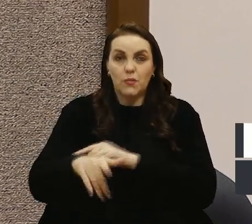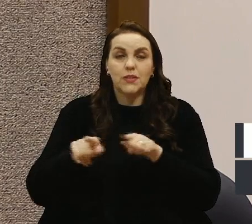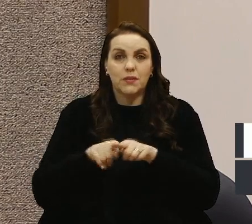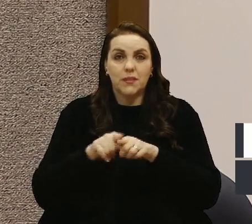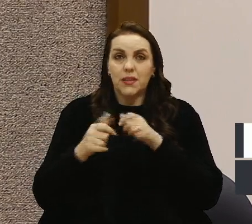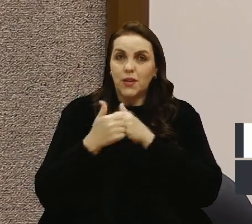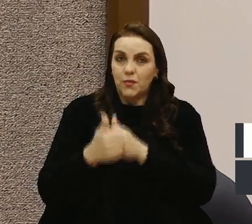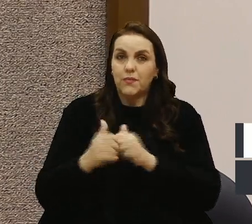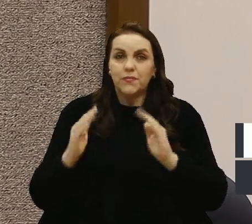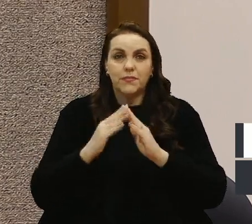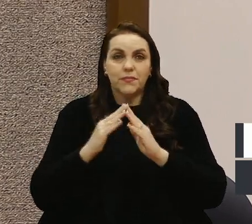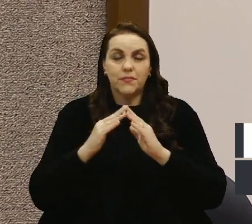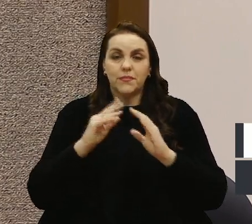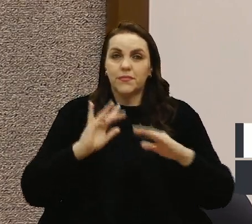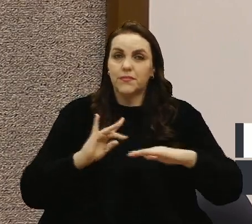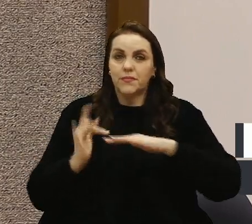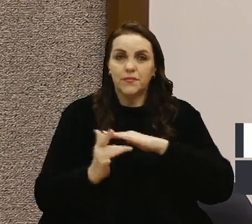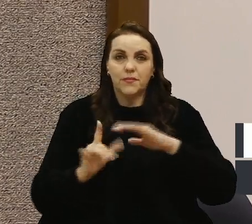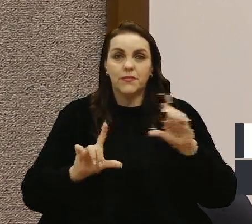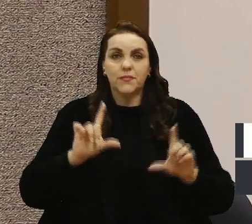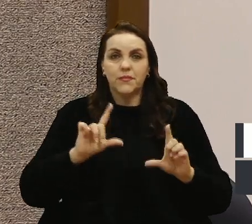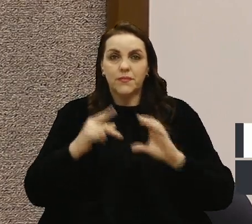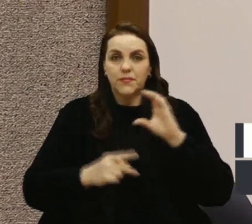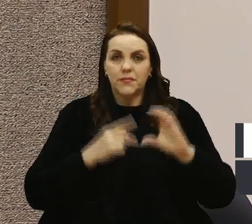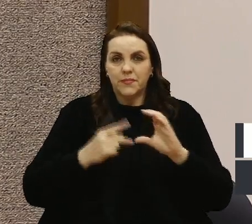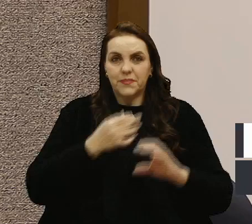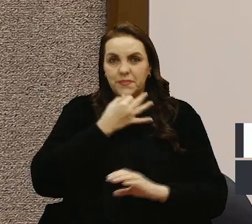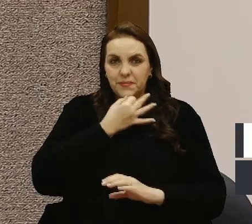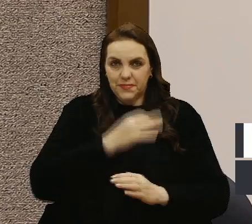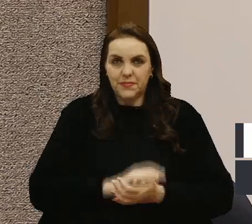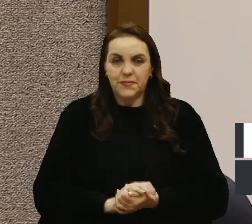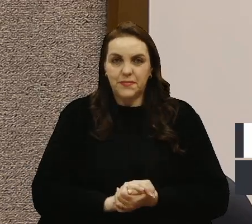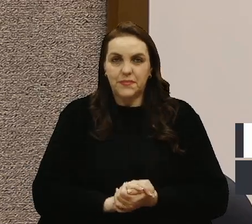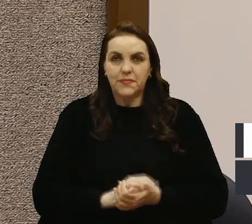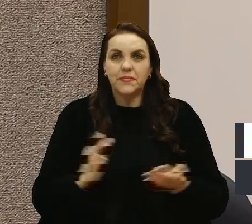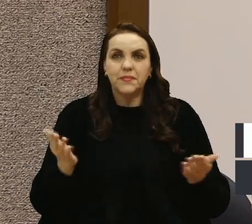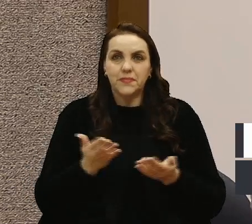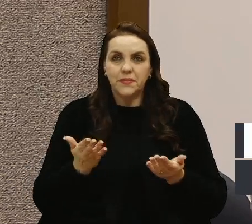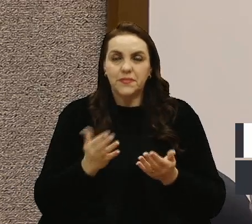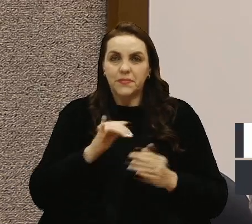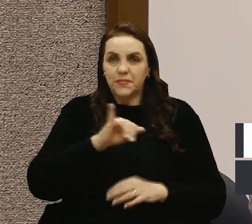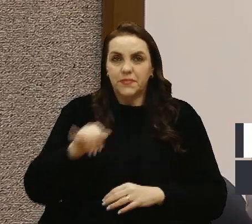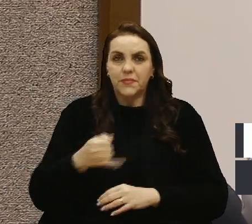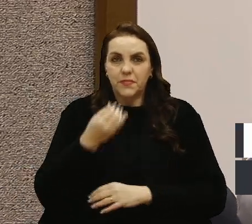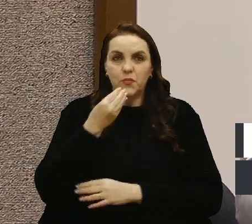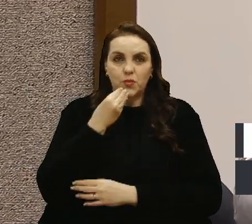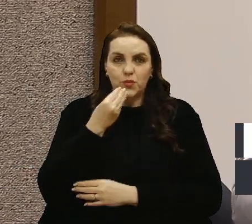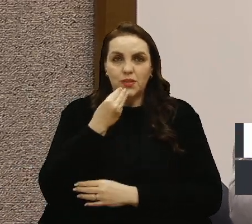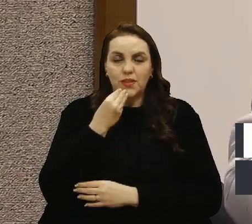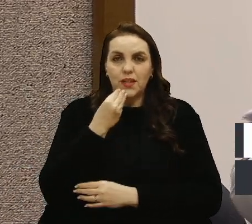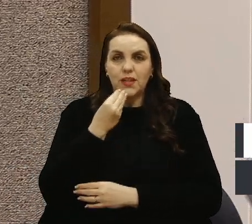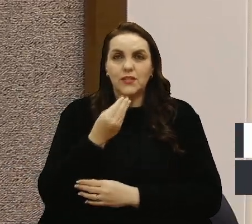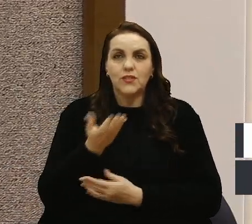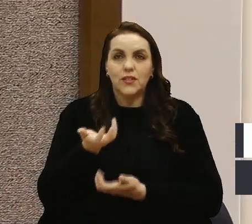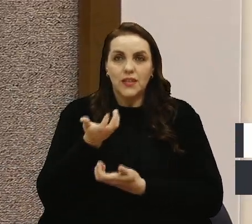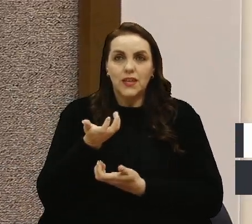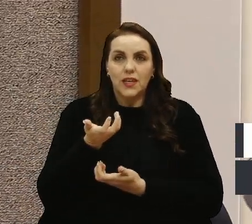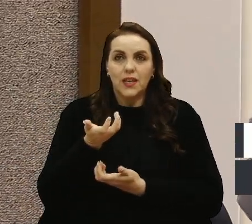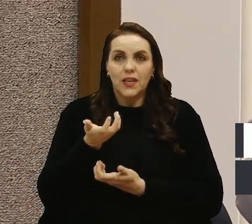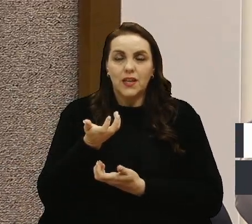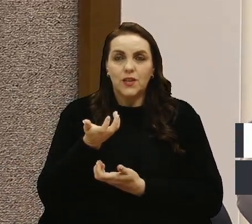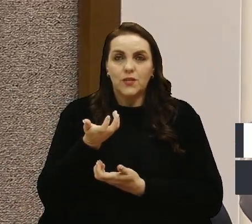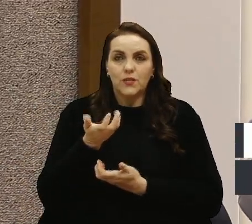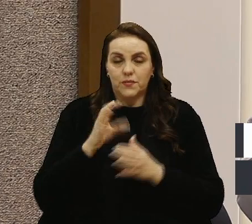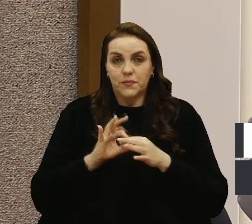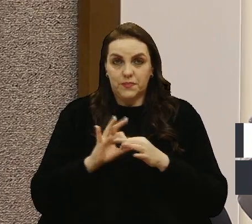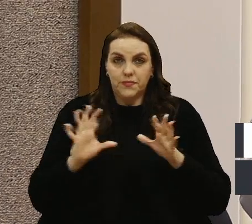redes sociais da TV Câmara Caxias. Presidente, nessa oportunidade queria aproveitar que nos é